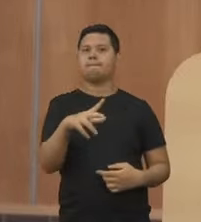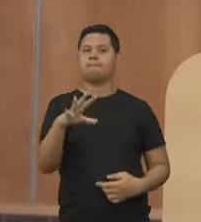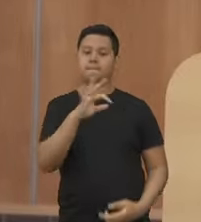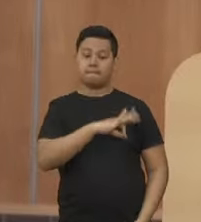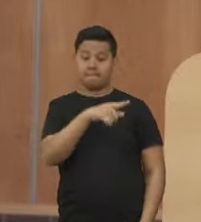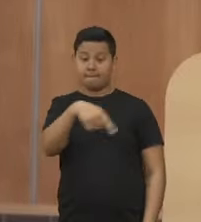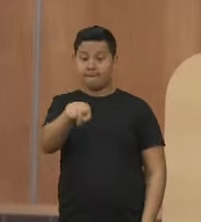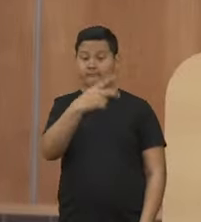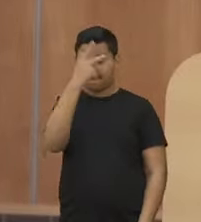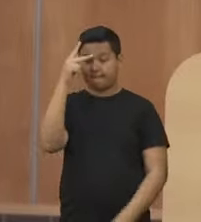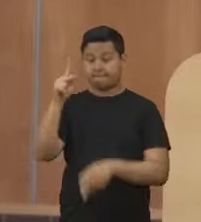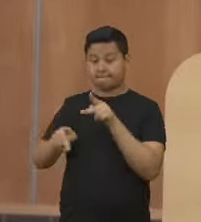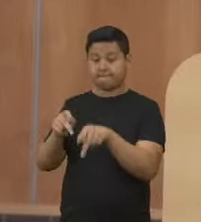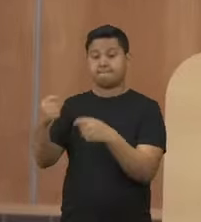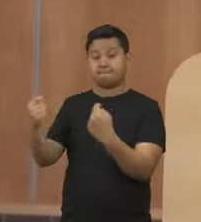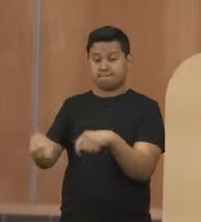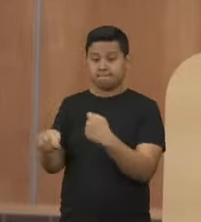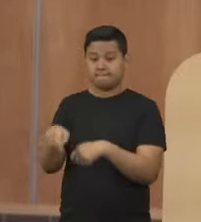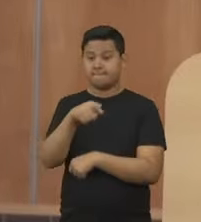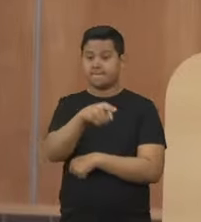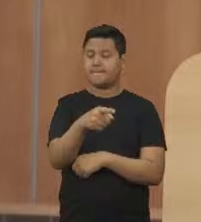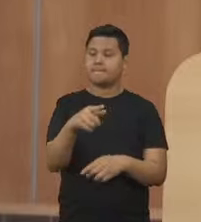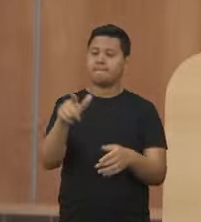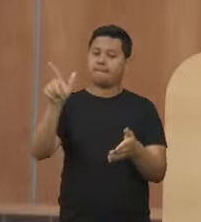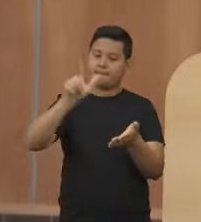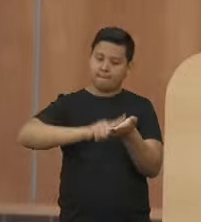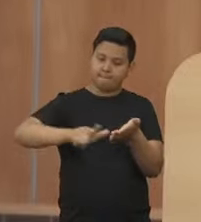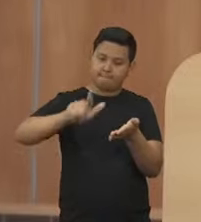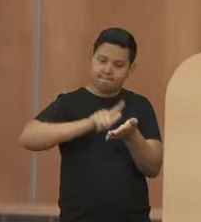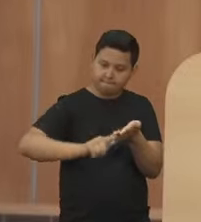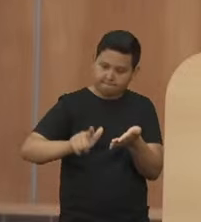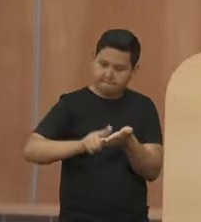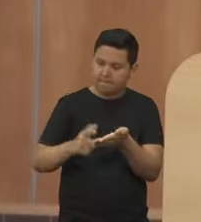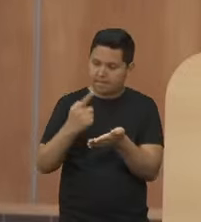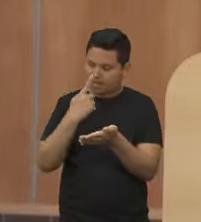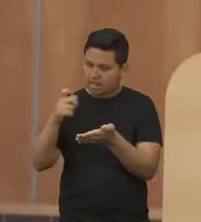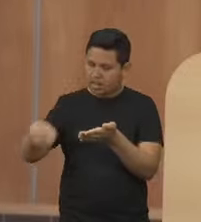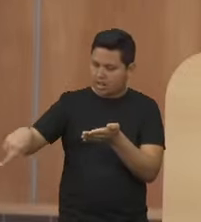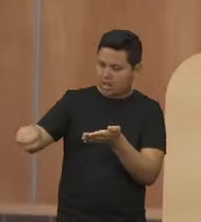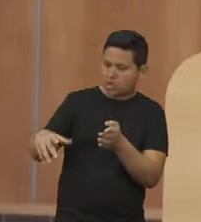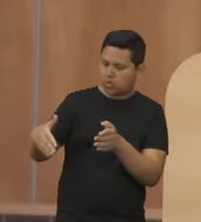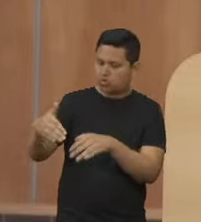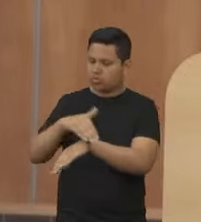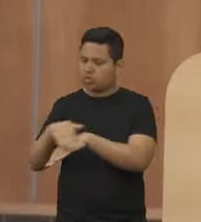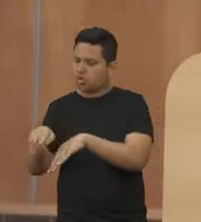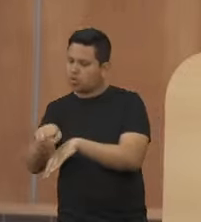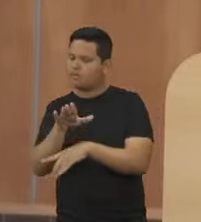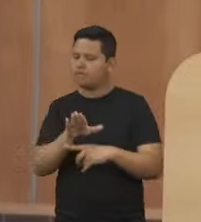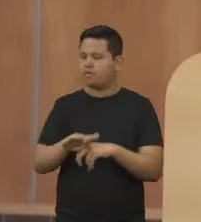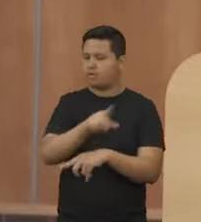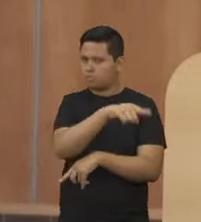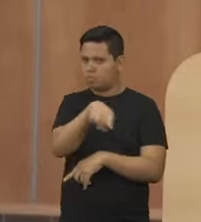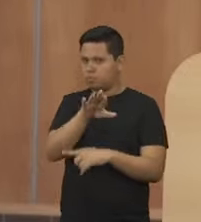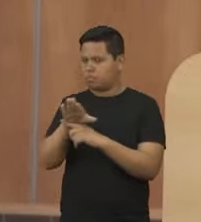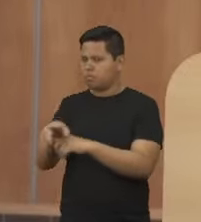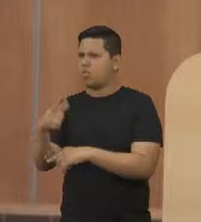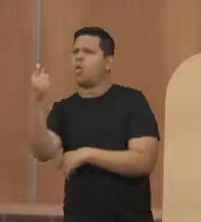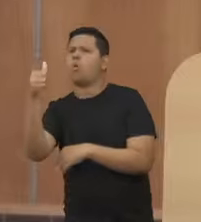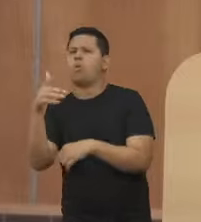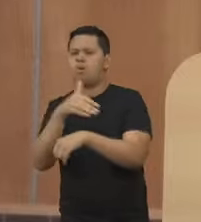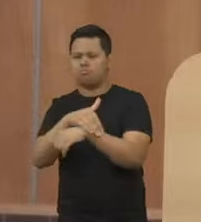de vocês para tirar o entulho, fora no Parque Minha Lua. Eu vejo aí tirar o entulho de outra